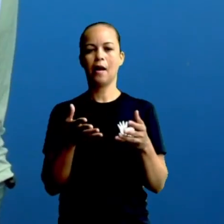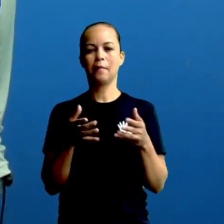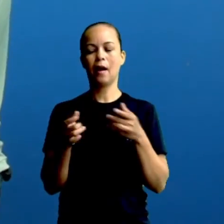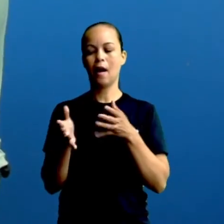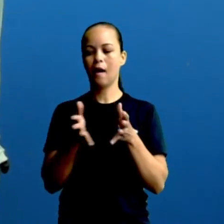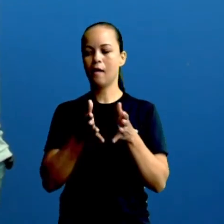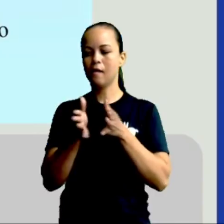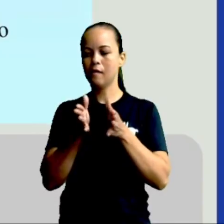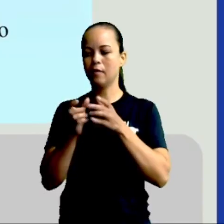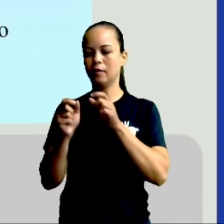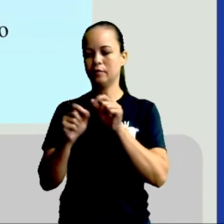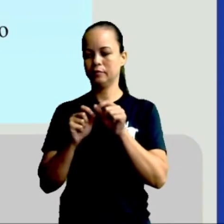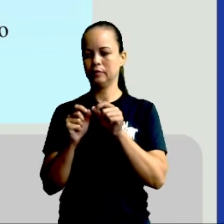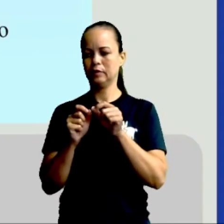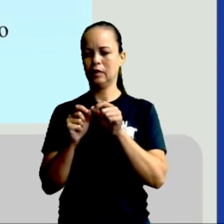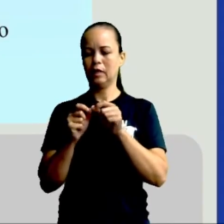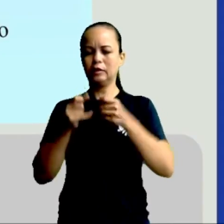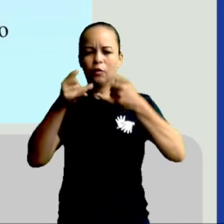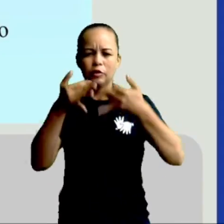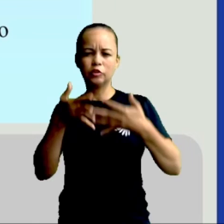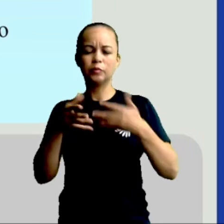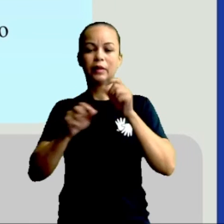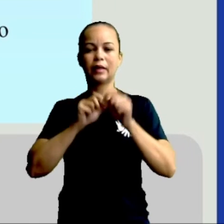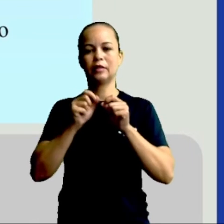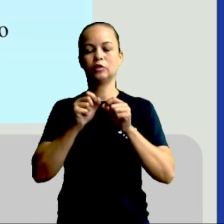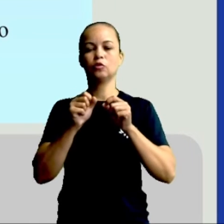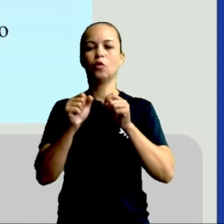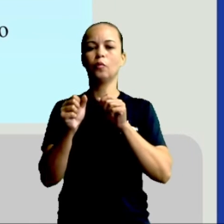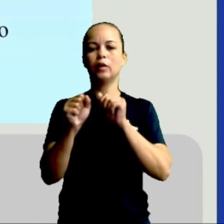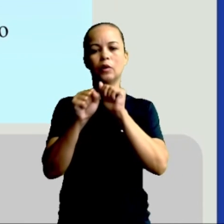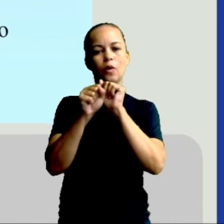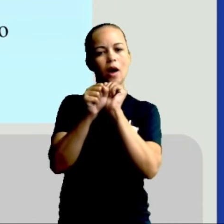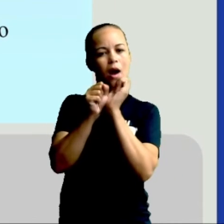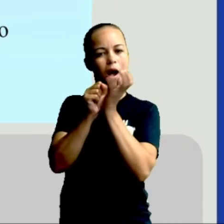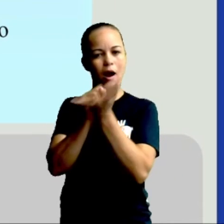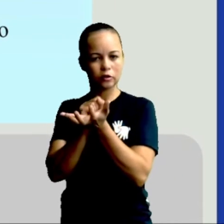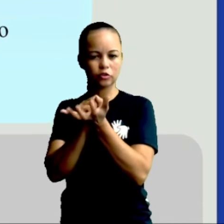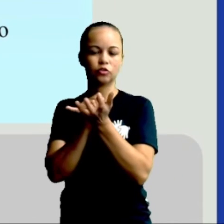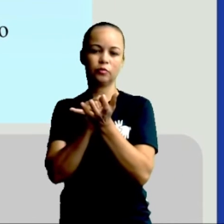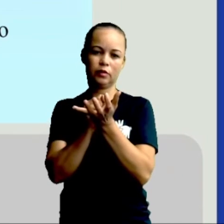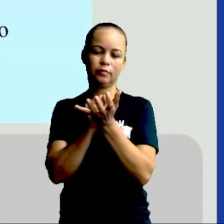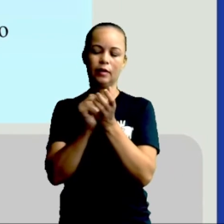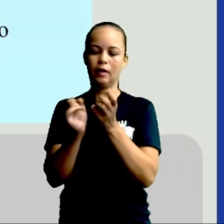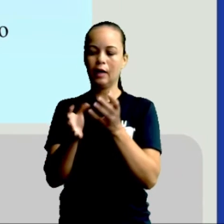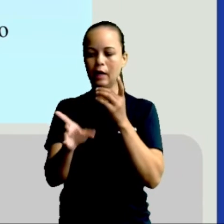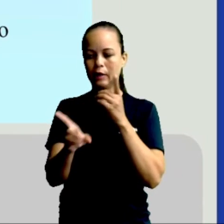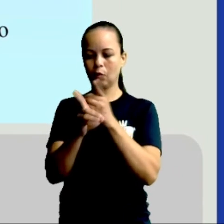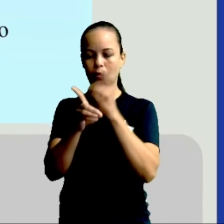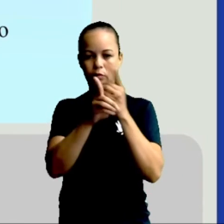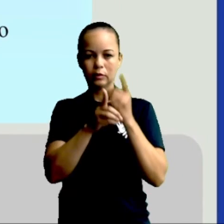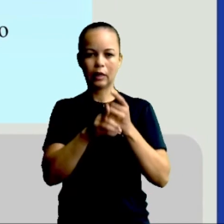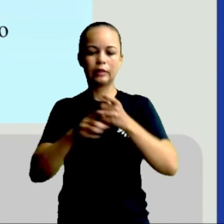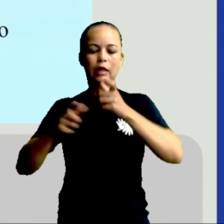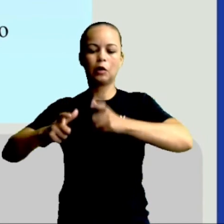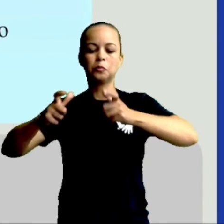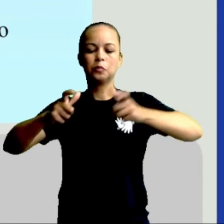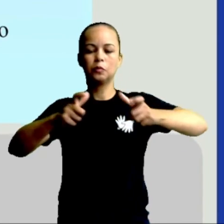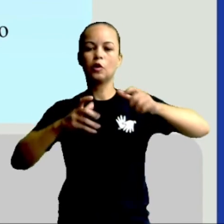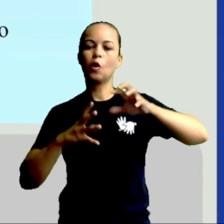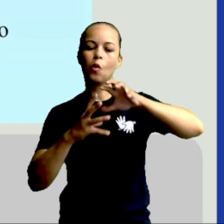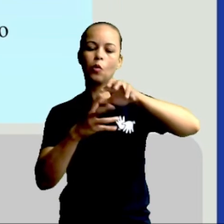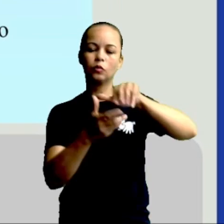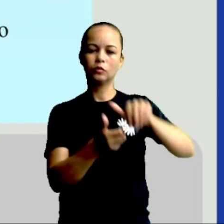o quê? Falar um pouquinho mais sobre as características gerais sobre das angiospermas. Encontrada em qualquer ambiente, ou seja,